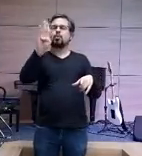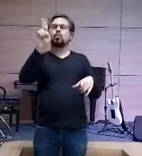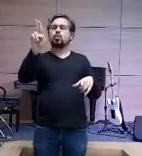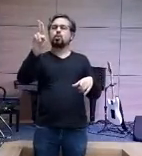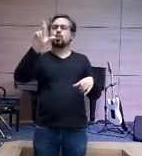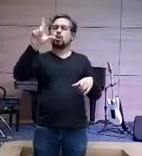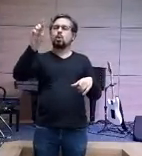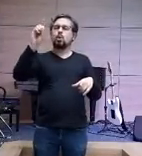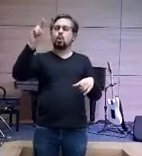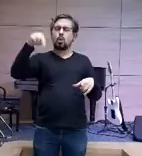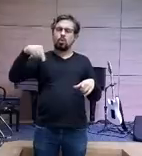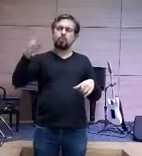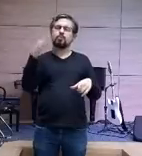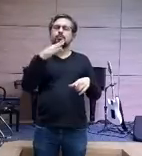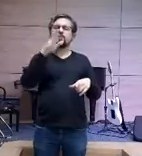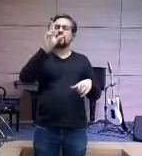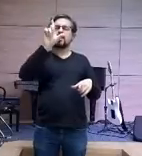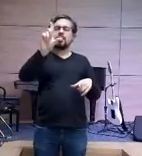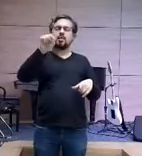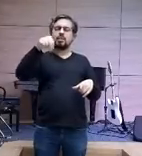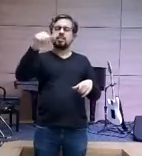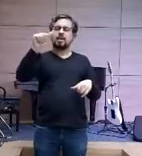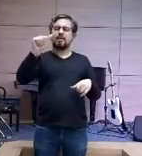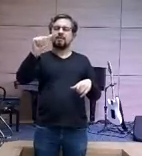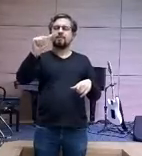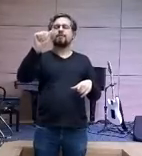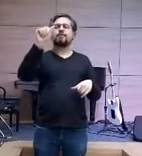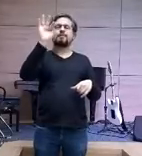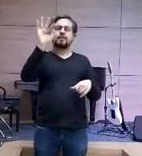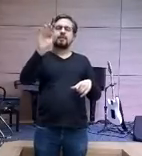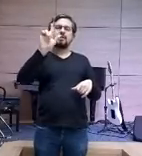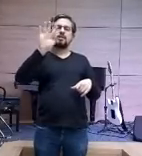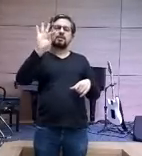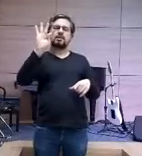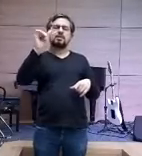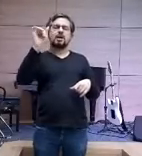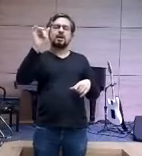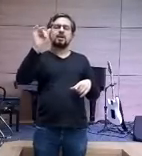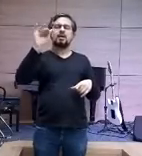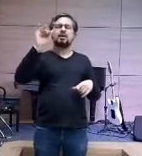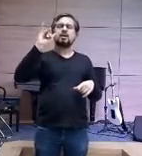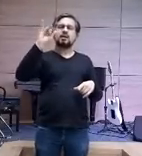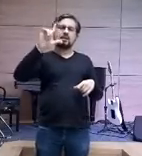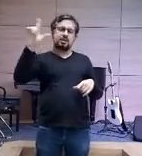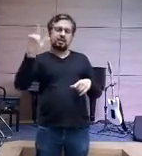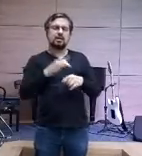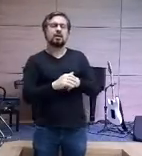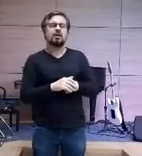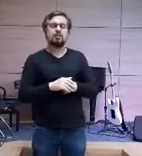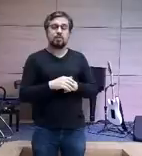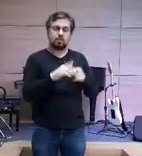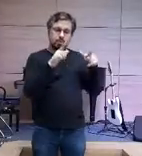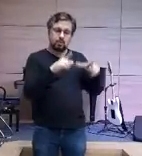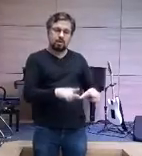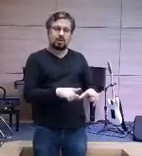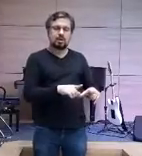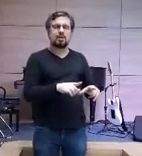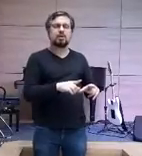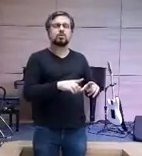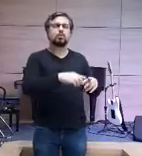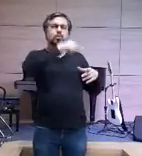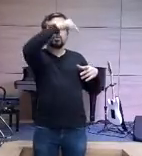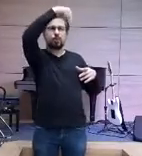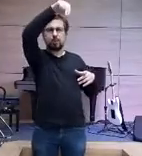norte como um todo como eram também Os territórios vão de Jesus cresceu